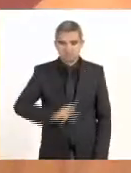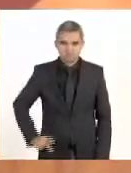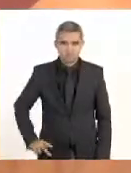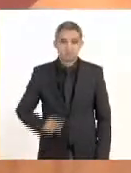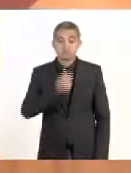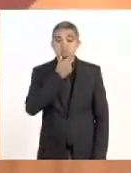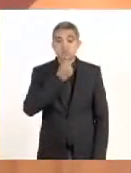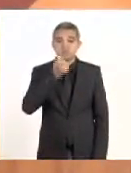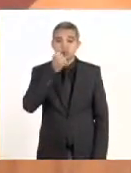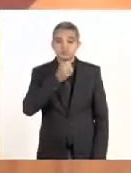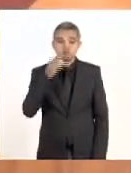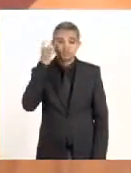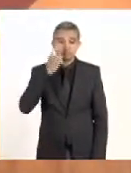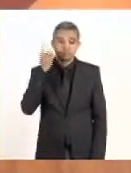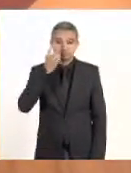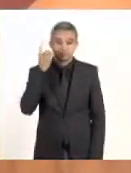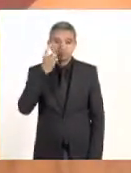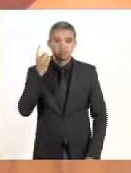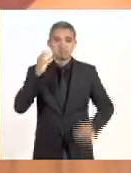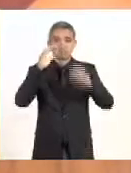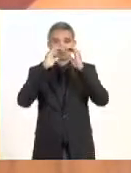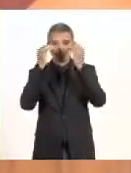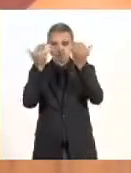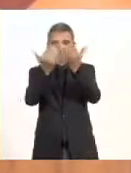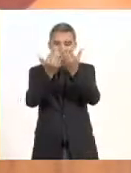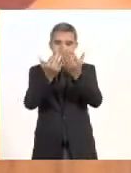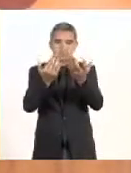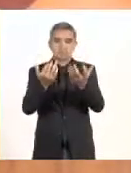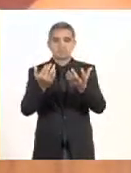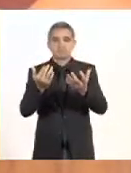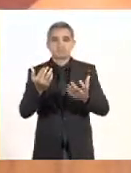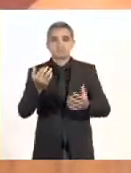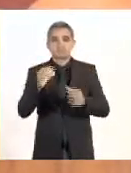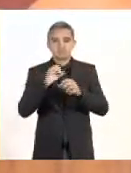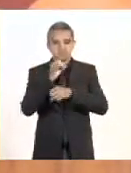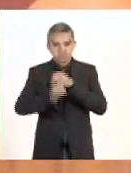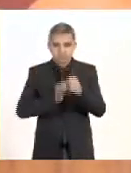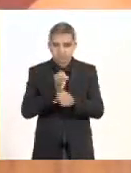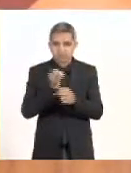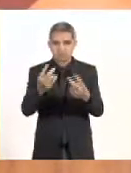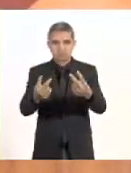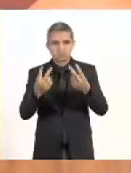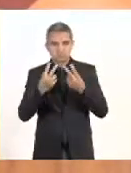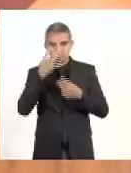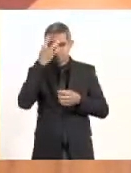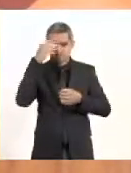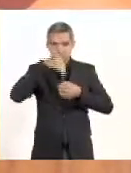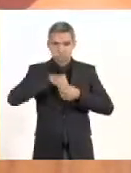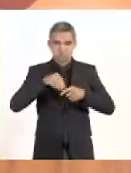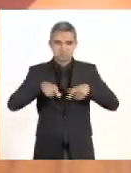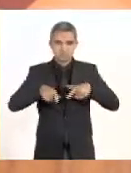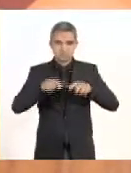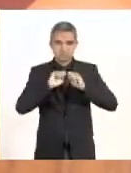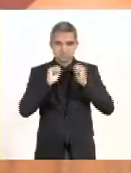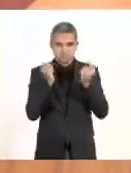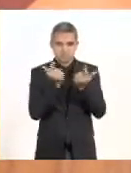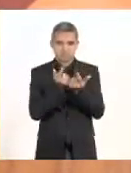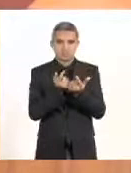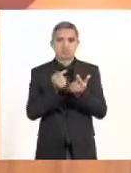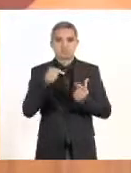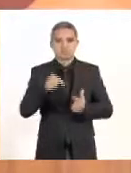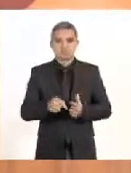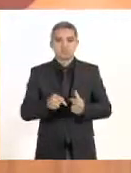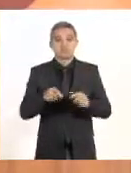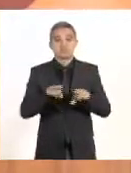deputados, imprensa, galeria, internautas, servidores desta casa, telespectadores da TV Assembleia, a